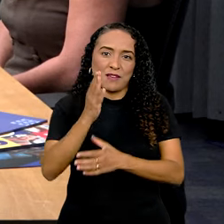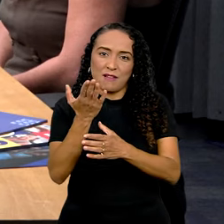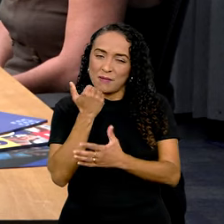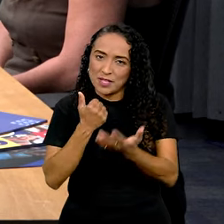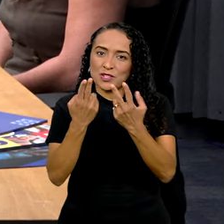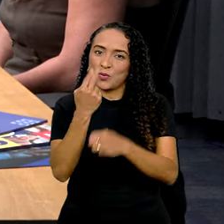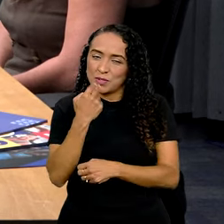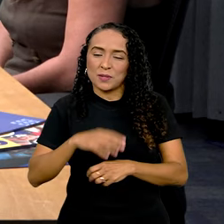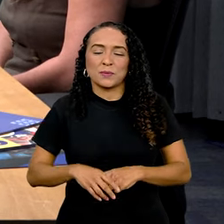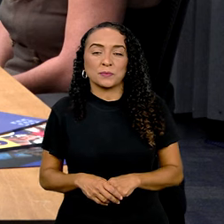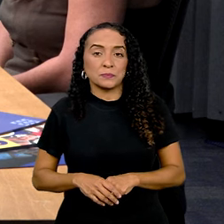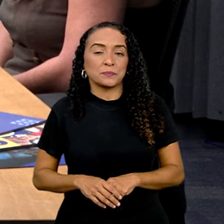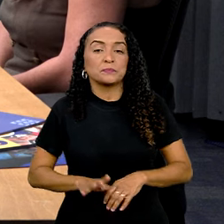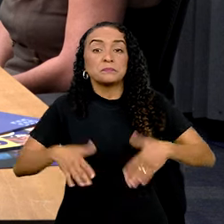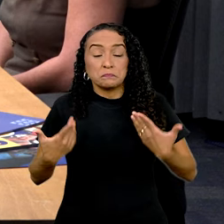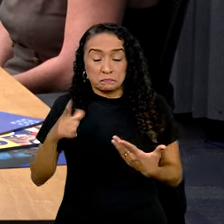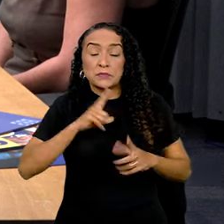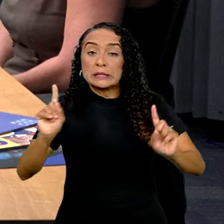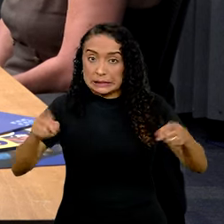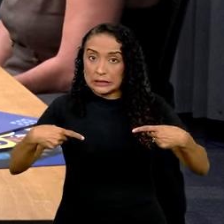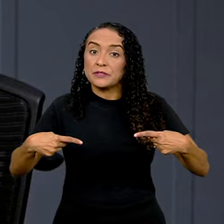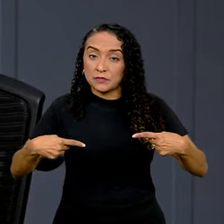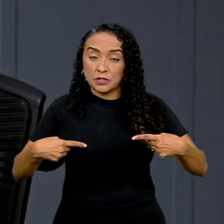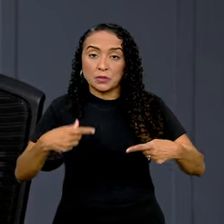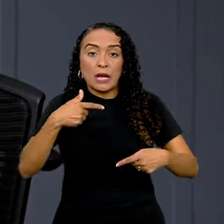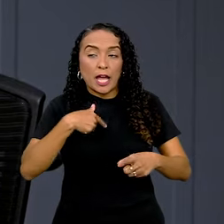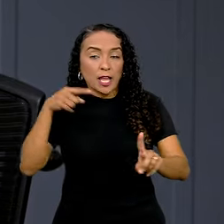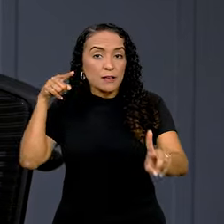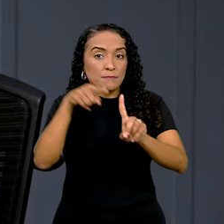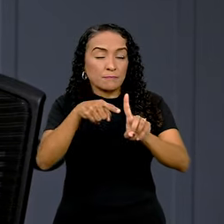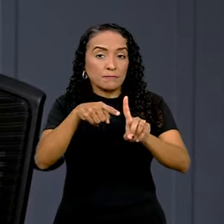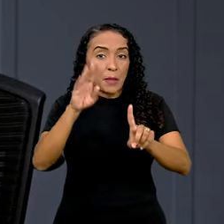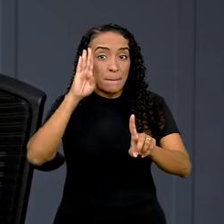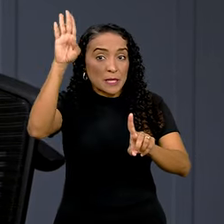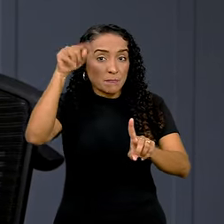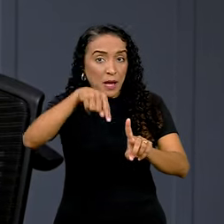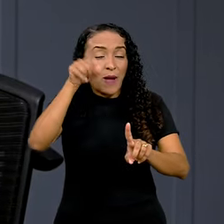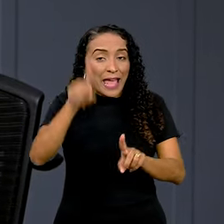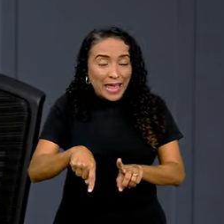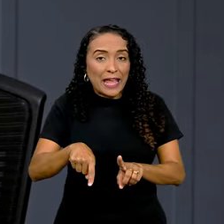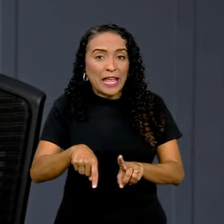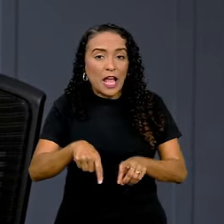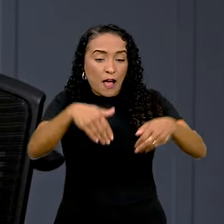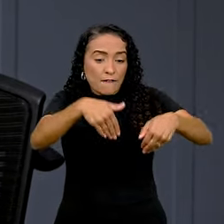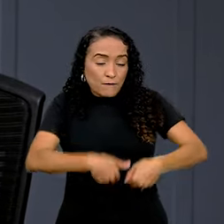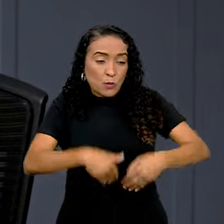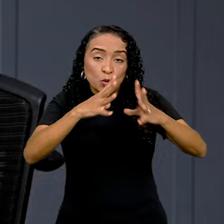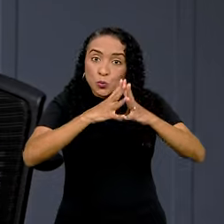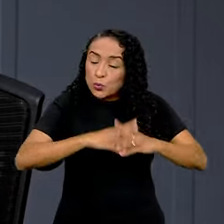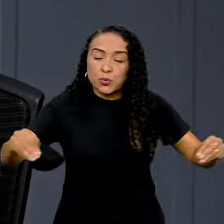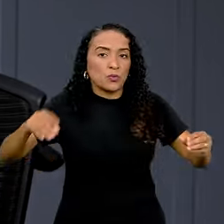bom eh a gente tem esse desafio acho que uma uma meta prioritária pro sisan é realmente